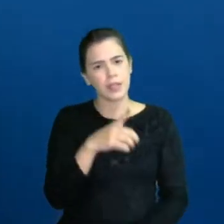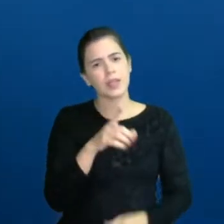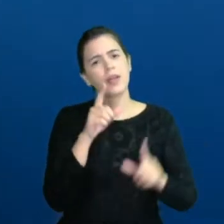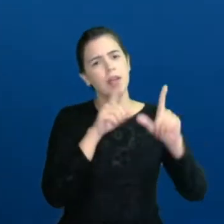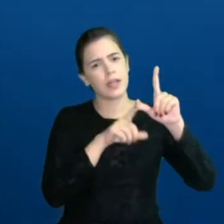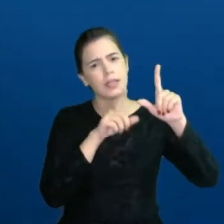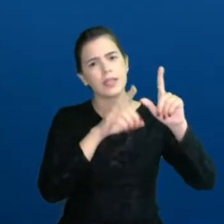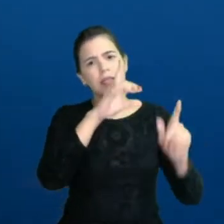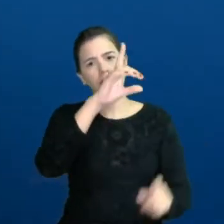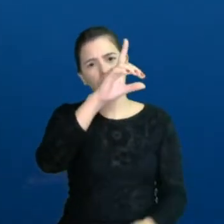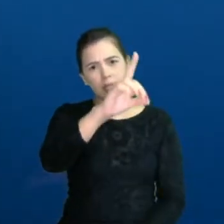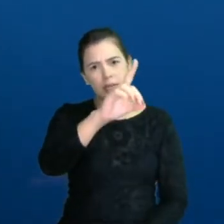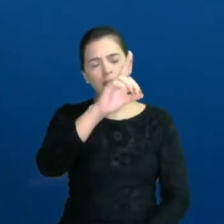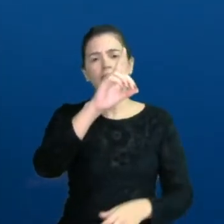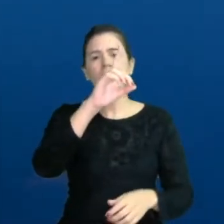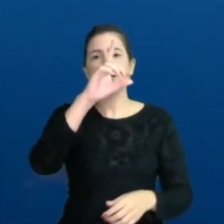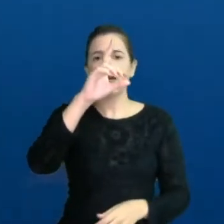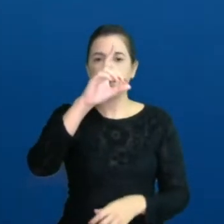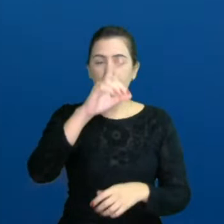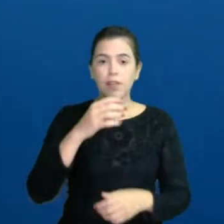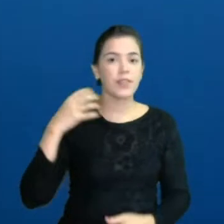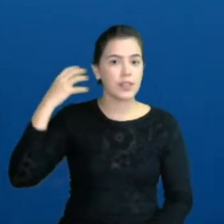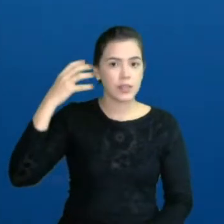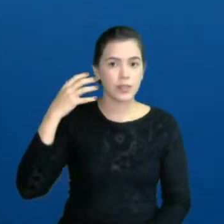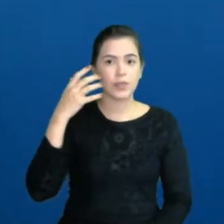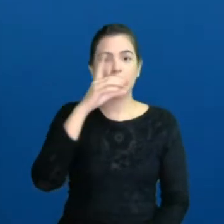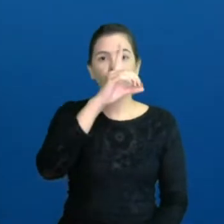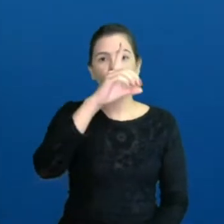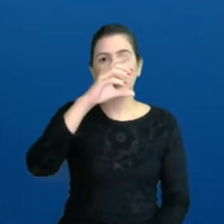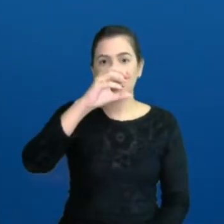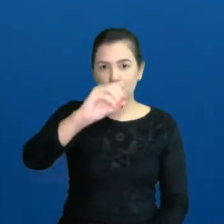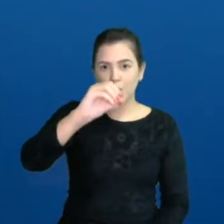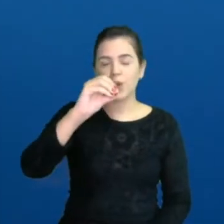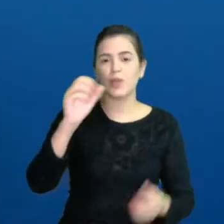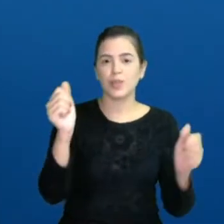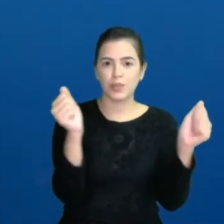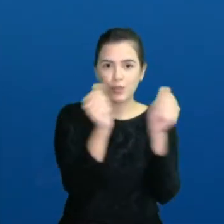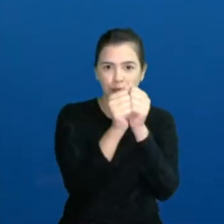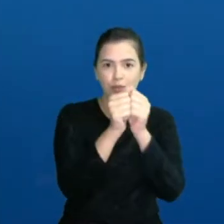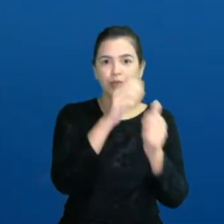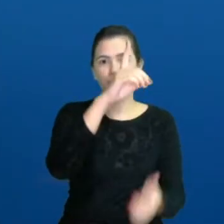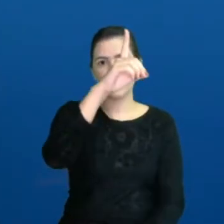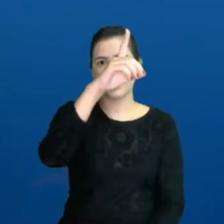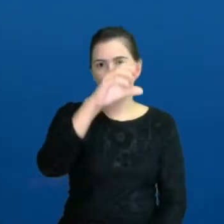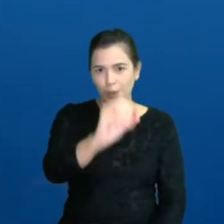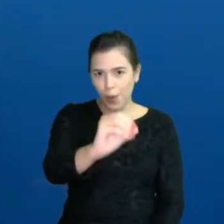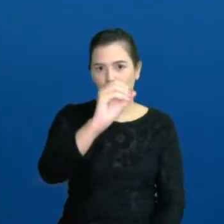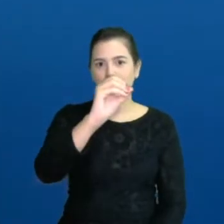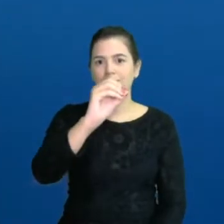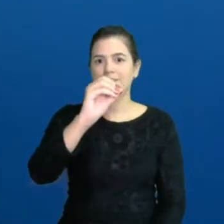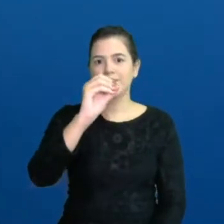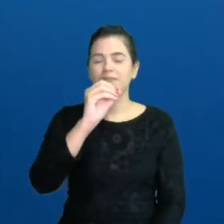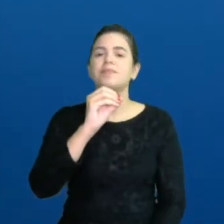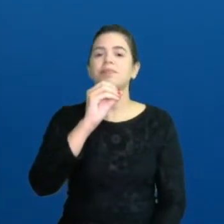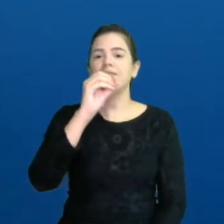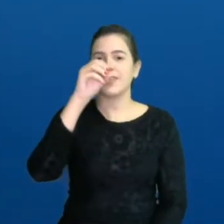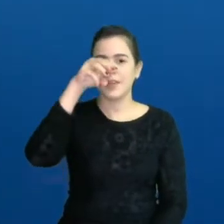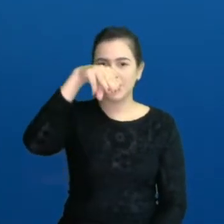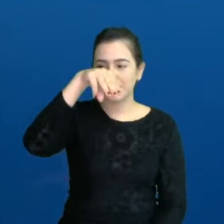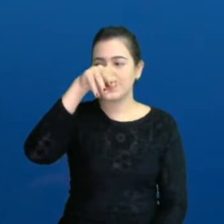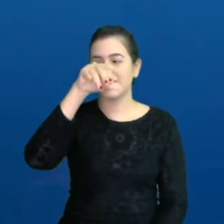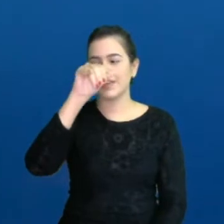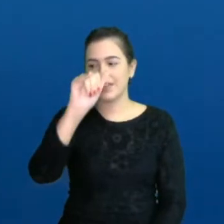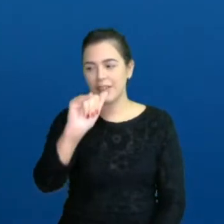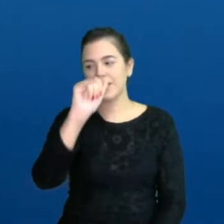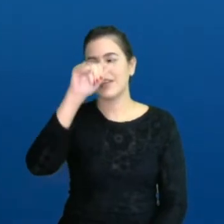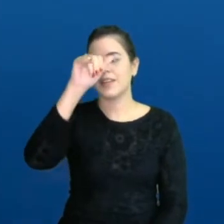D. E para fazer o som do dó, eu tenho a letrinha D junto com o O. D-O, dó. M-I,